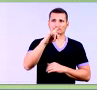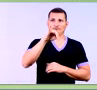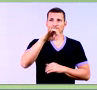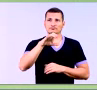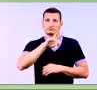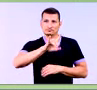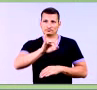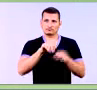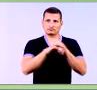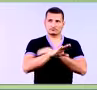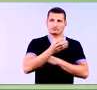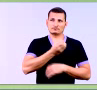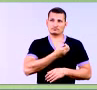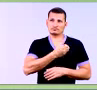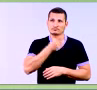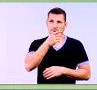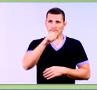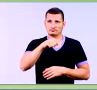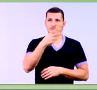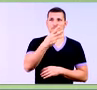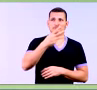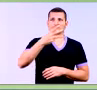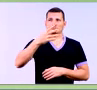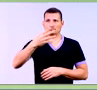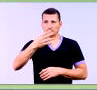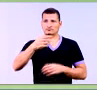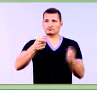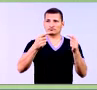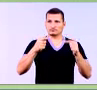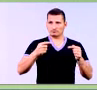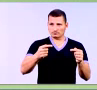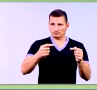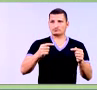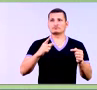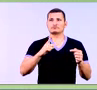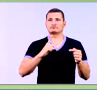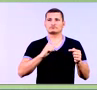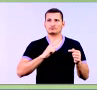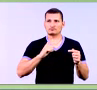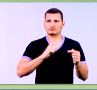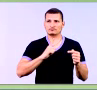neste caso é o 34. Logo abaixo nós temos o